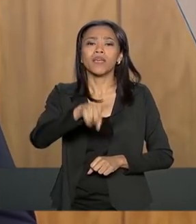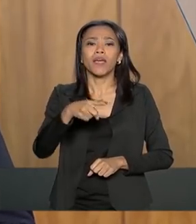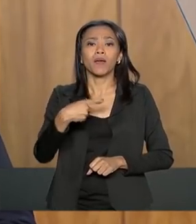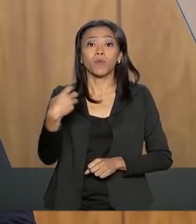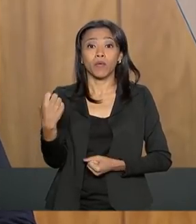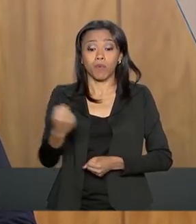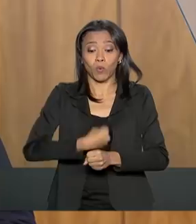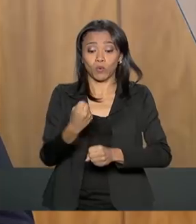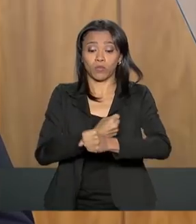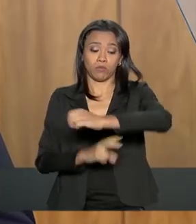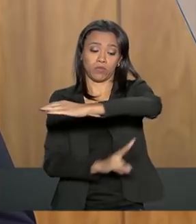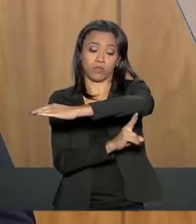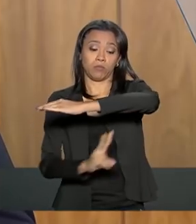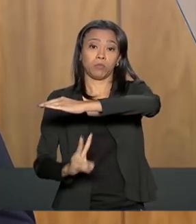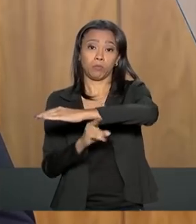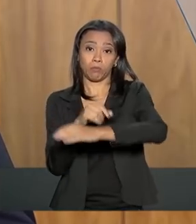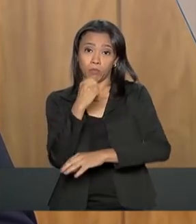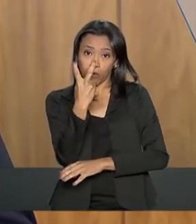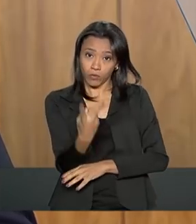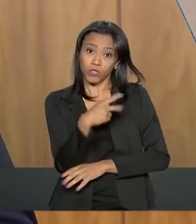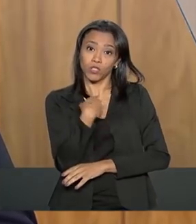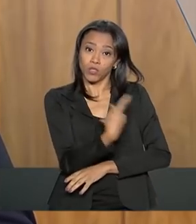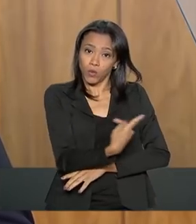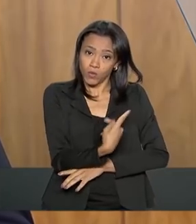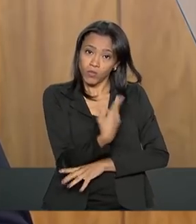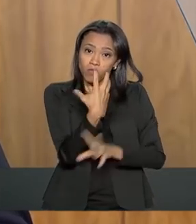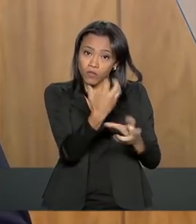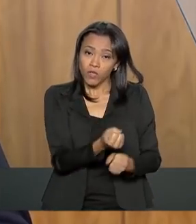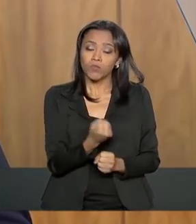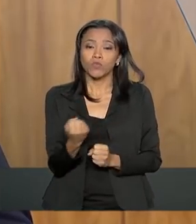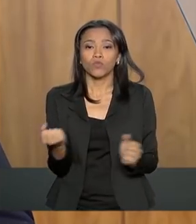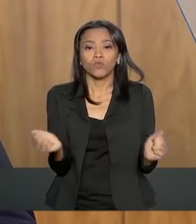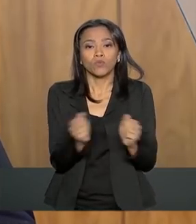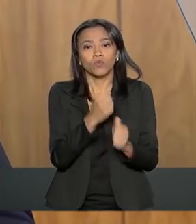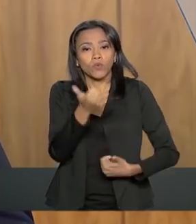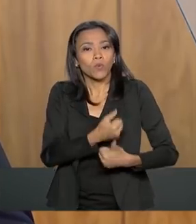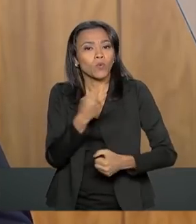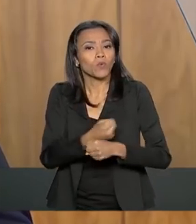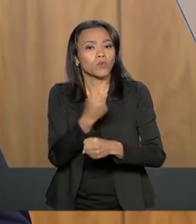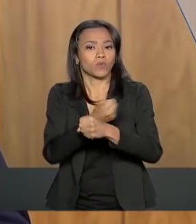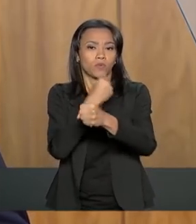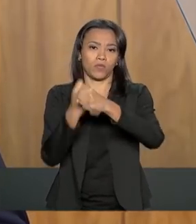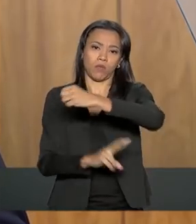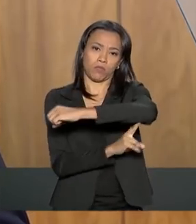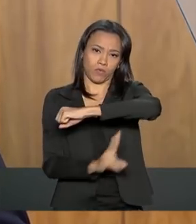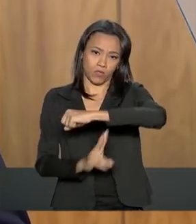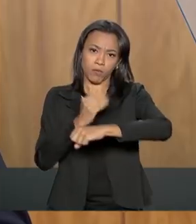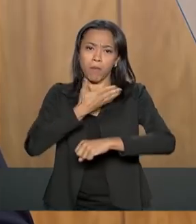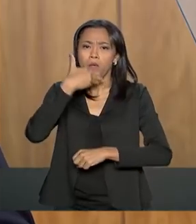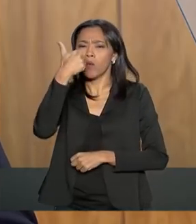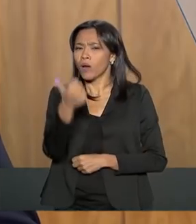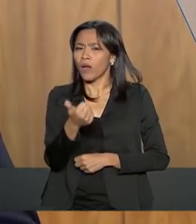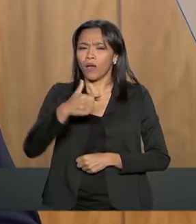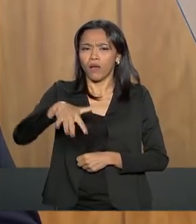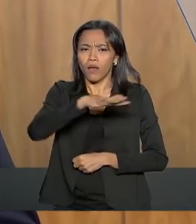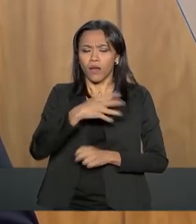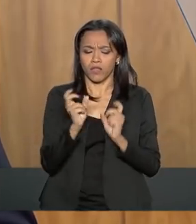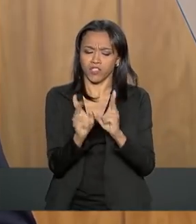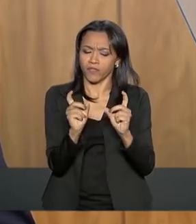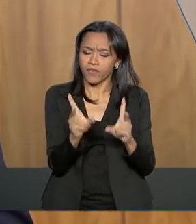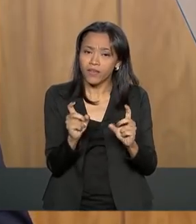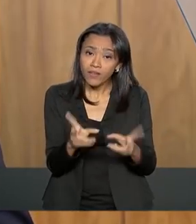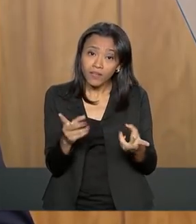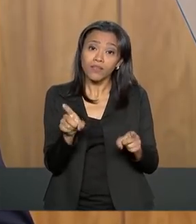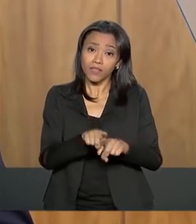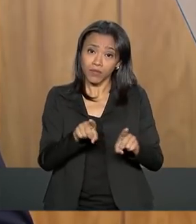que nós construiremos juntos, melhorando e muito a questão comercial e a